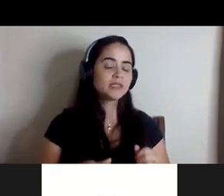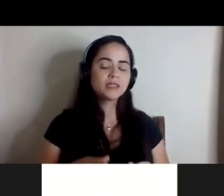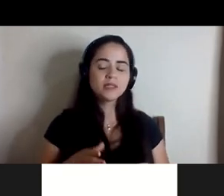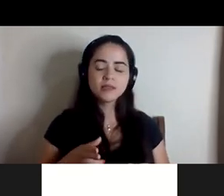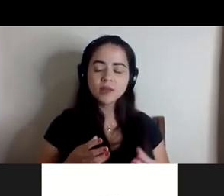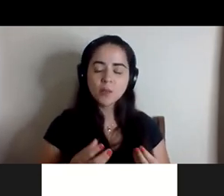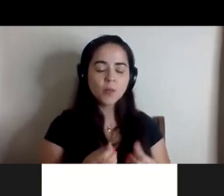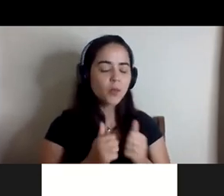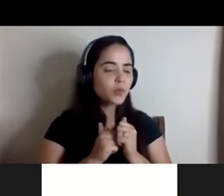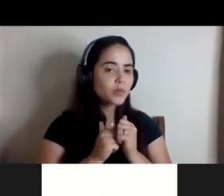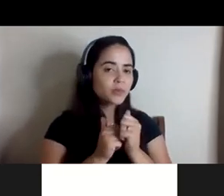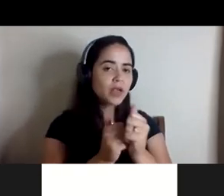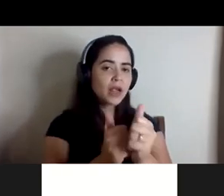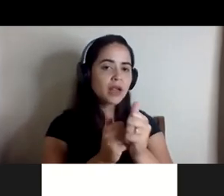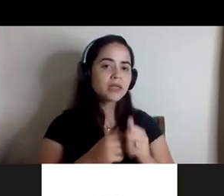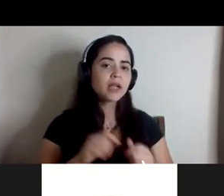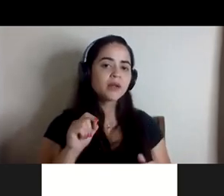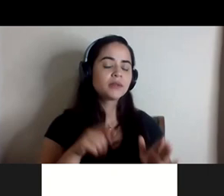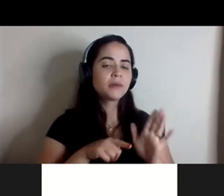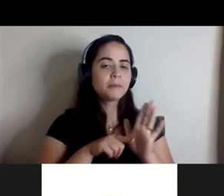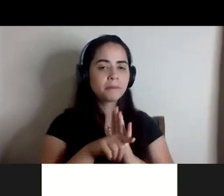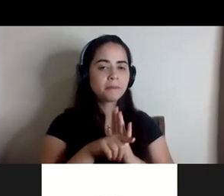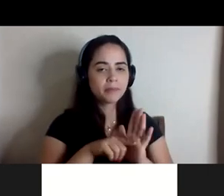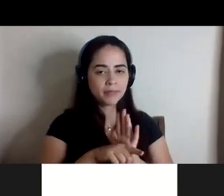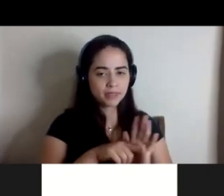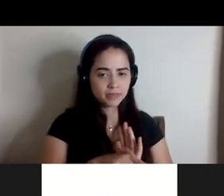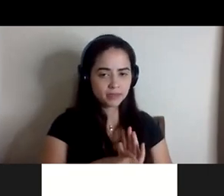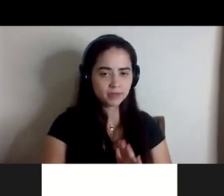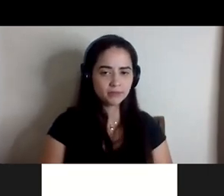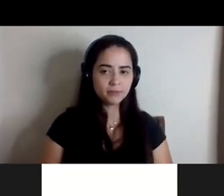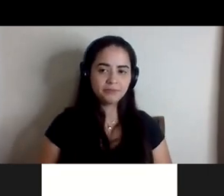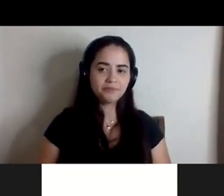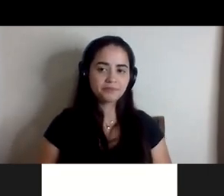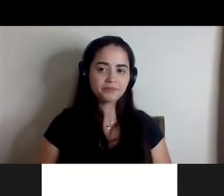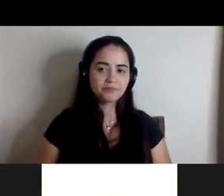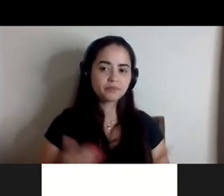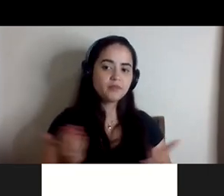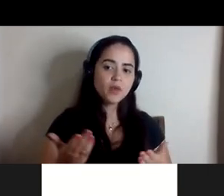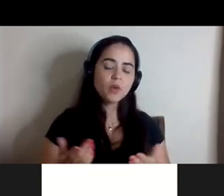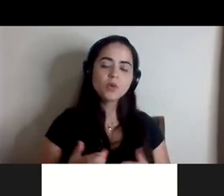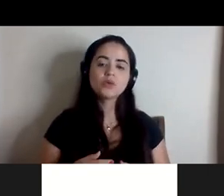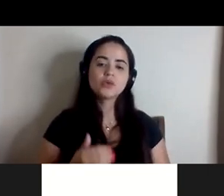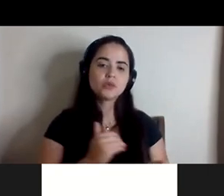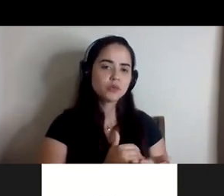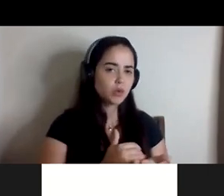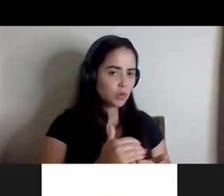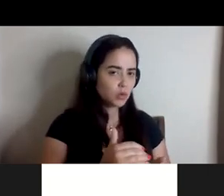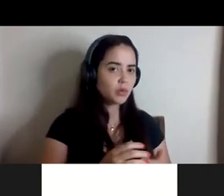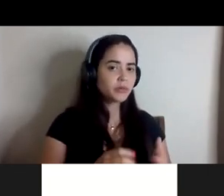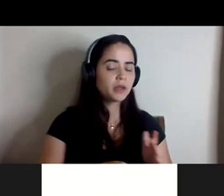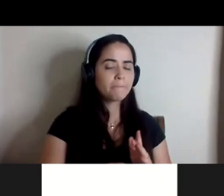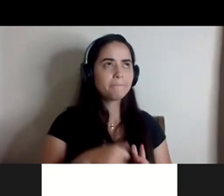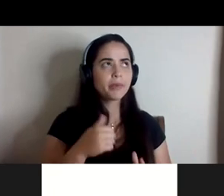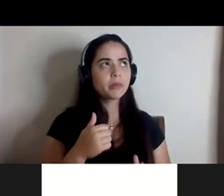alinhado com aquilo que eu pesquiso. Hoje eu estou, né, iniciando, esse é